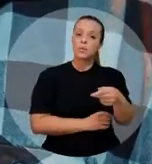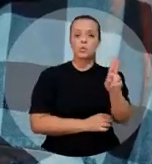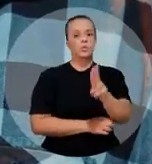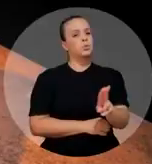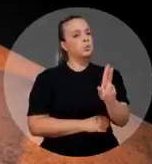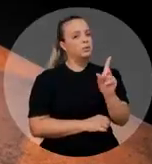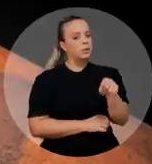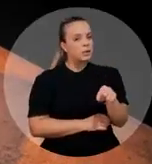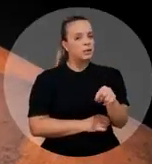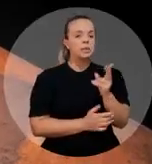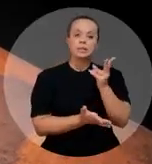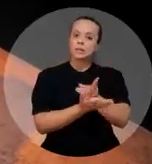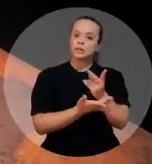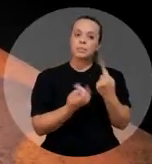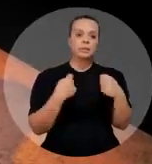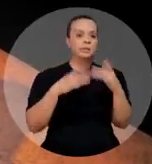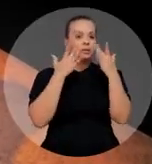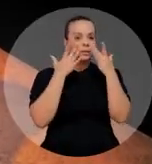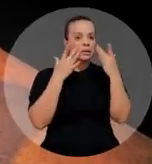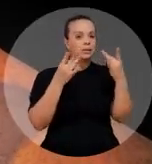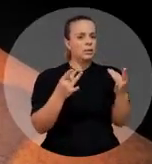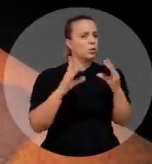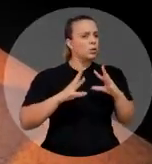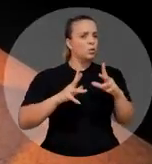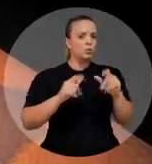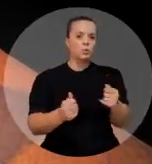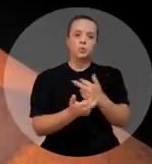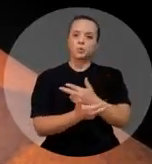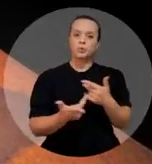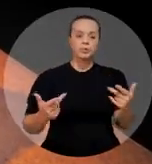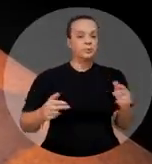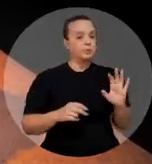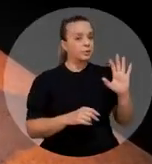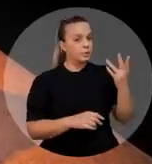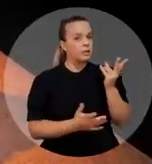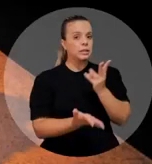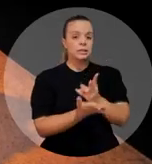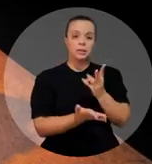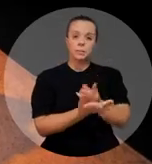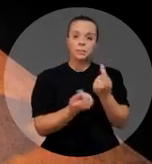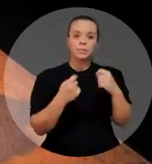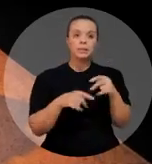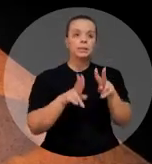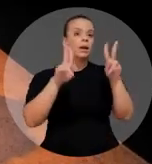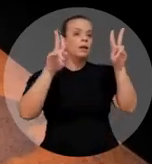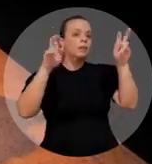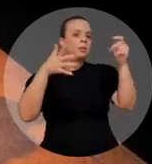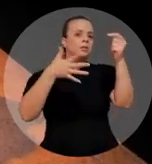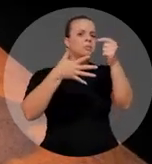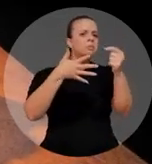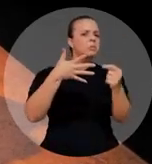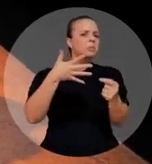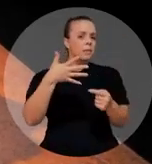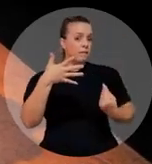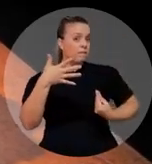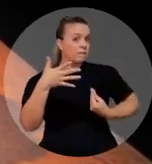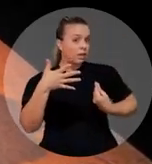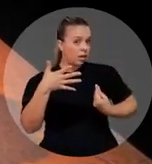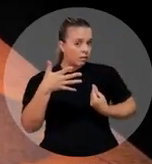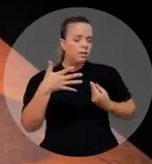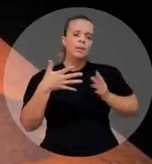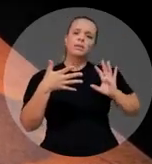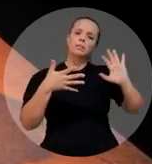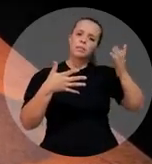utilizar depois. Mas é isso, assim, é sempre ficar atento, né? Com tudo que tá acontecendo, sempre ficar atento com os temas que são atuais